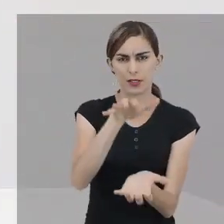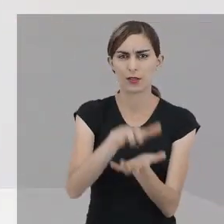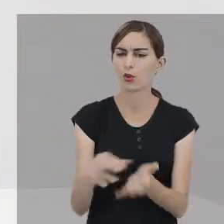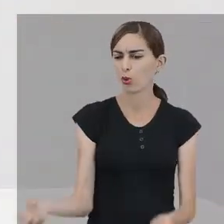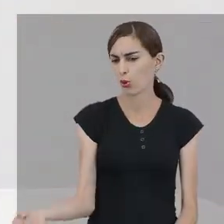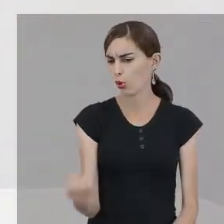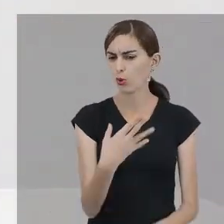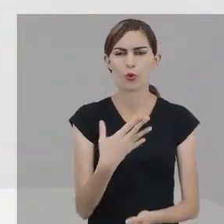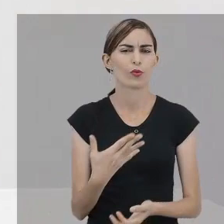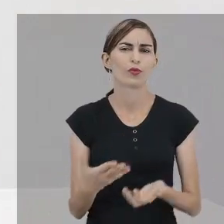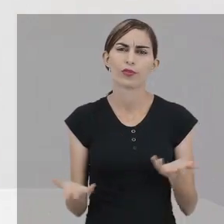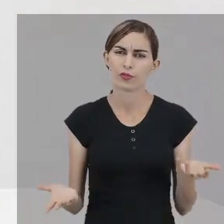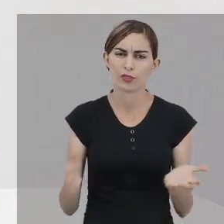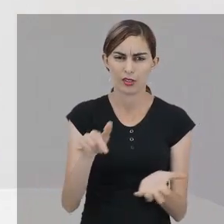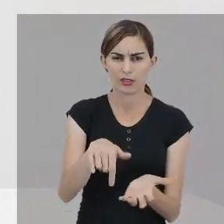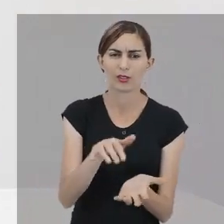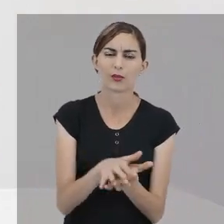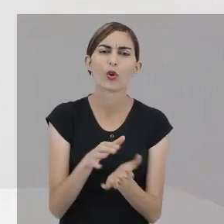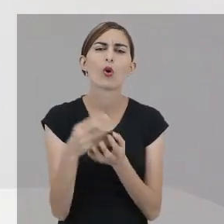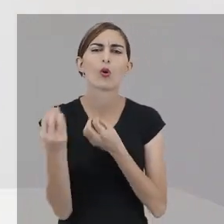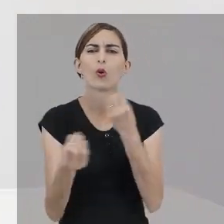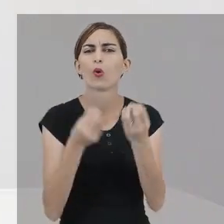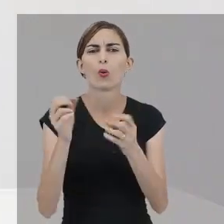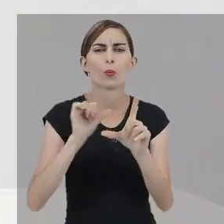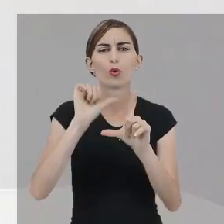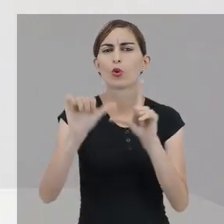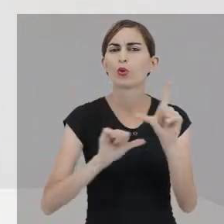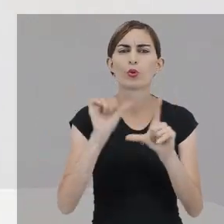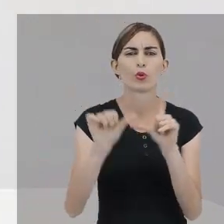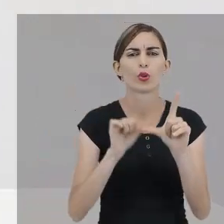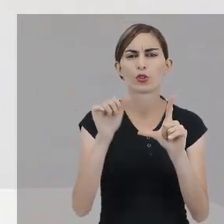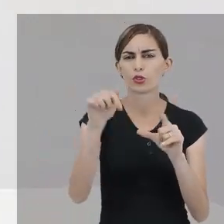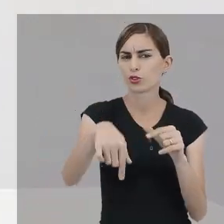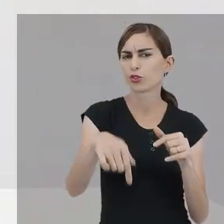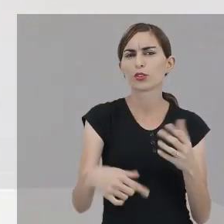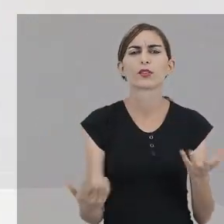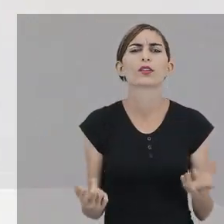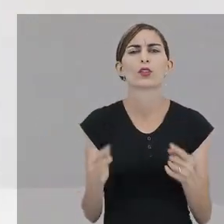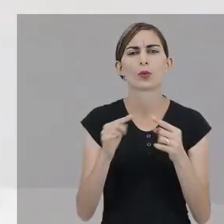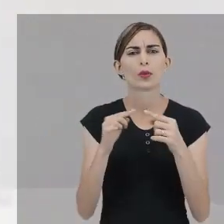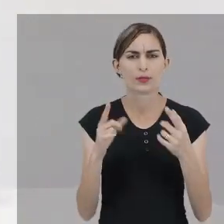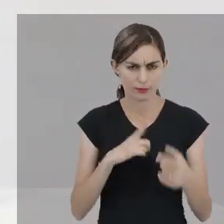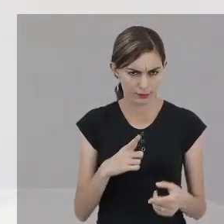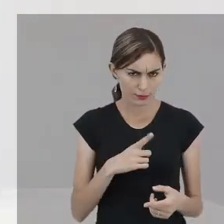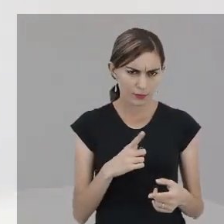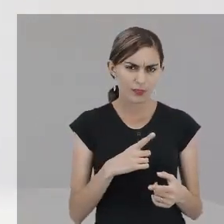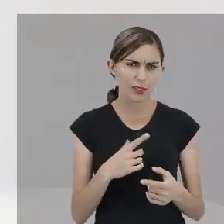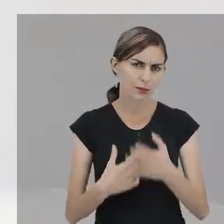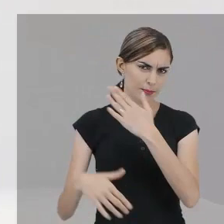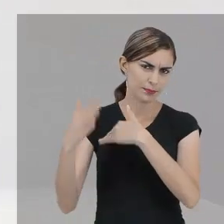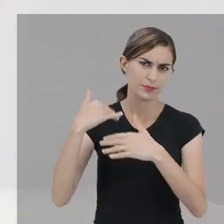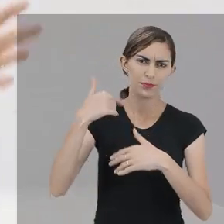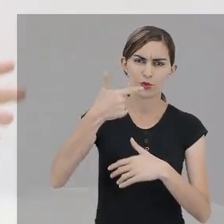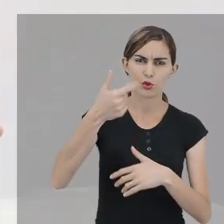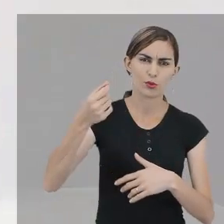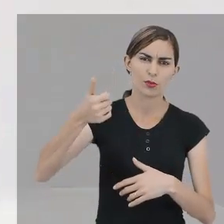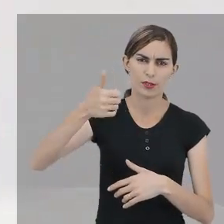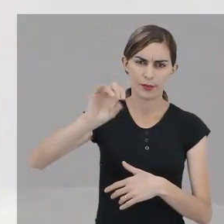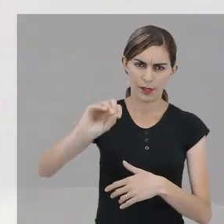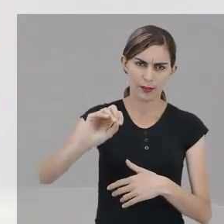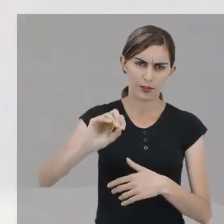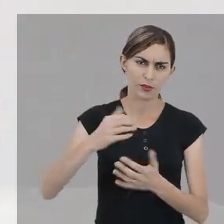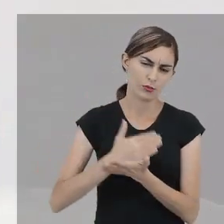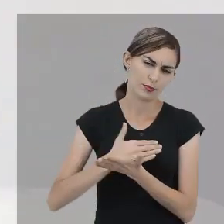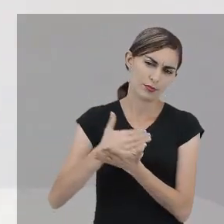Pernambuco é recente. Então, como é que a logística atua em relação a isso? Tinha algo que desde 2010